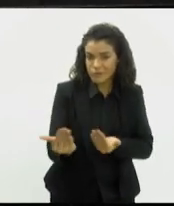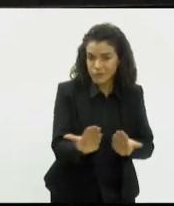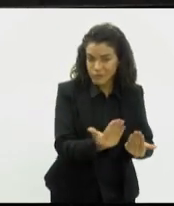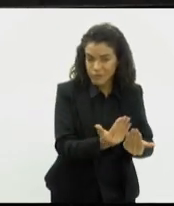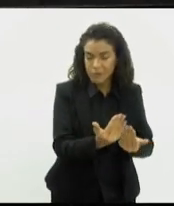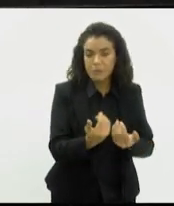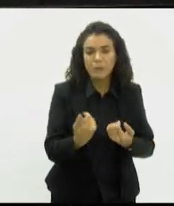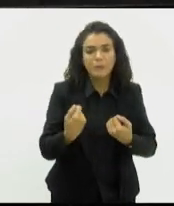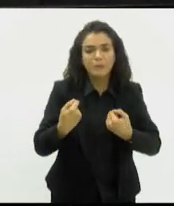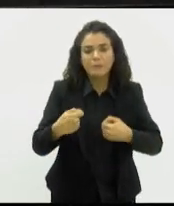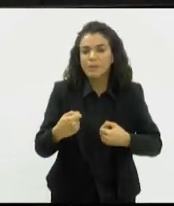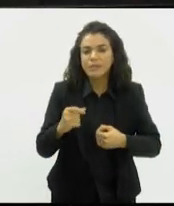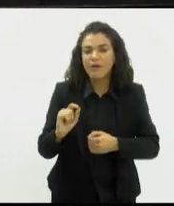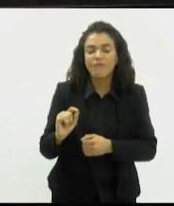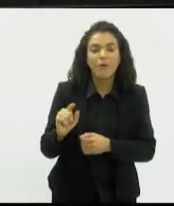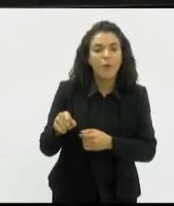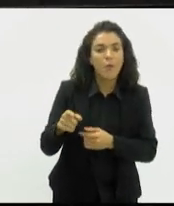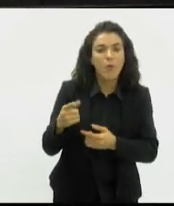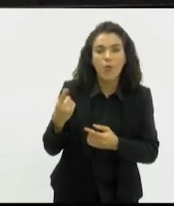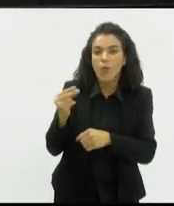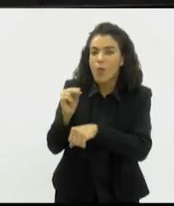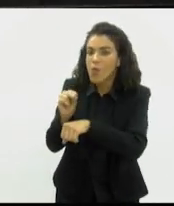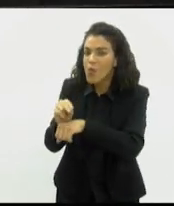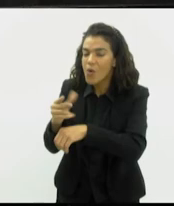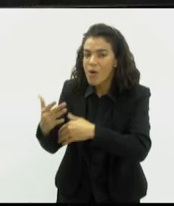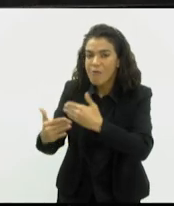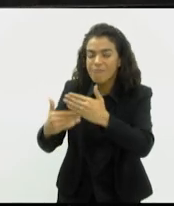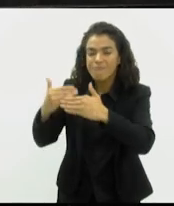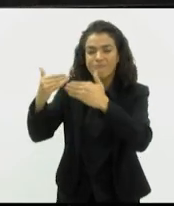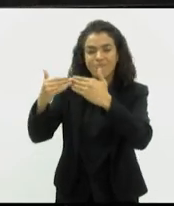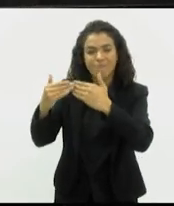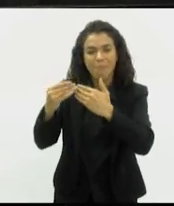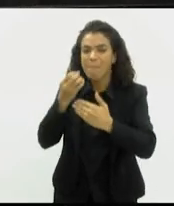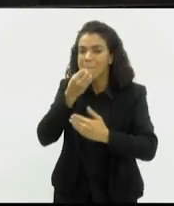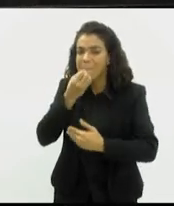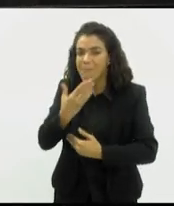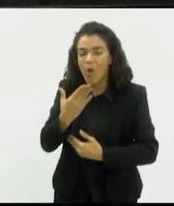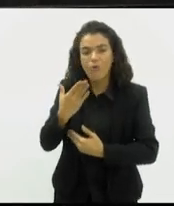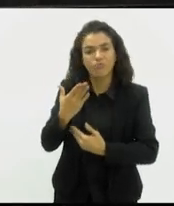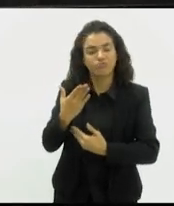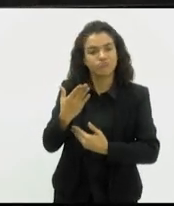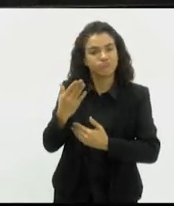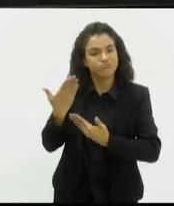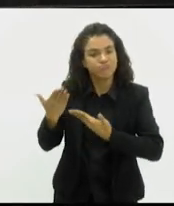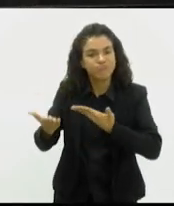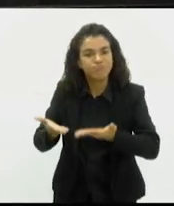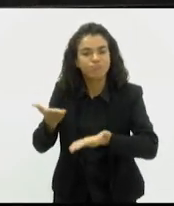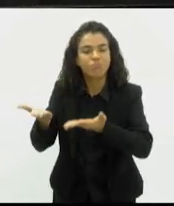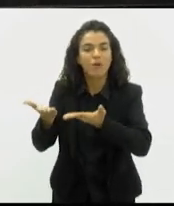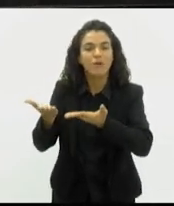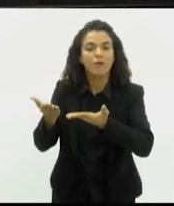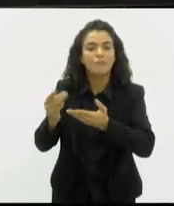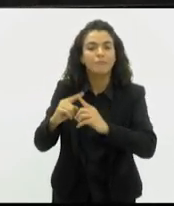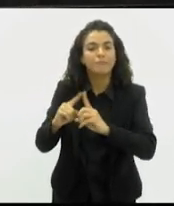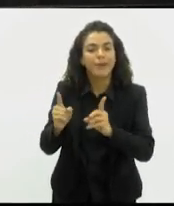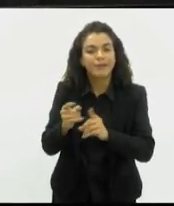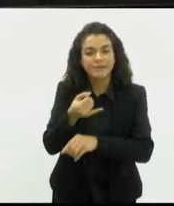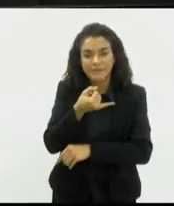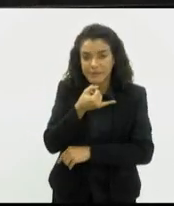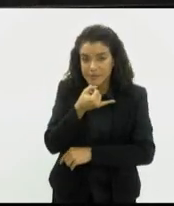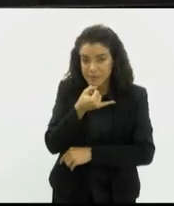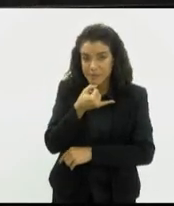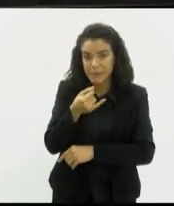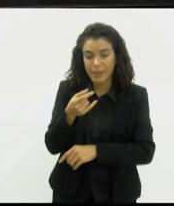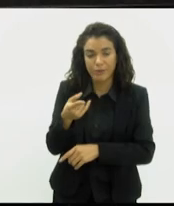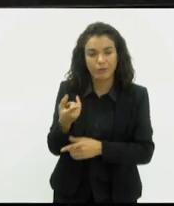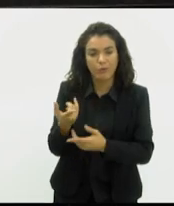ser um dos bens mais preciosos da educação do nosso Estado. Mas, infelizmente, o